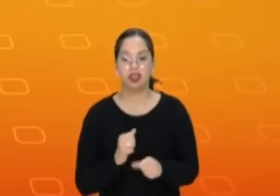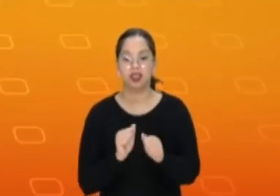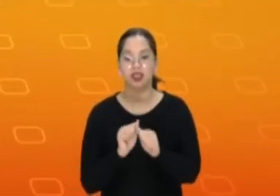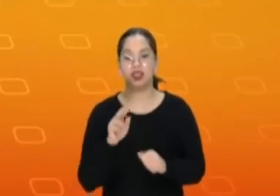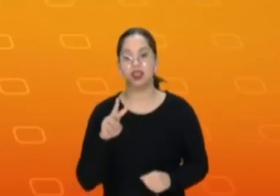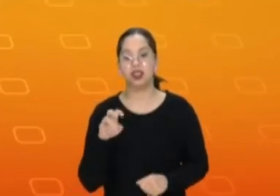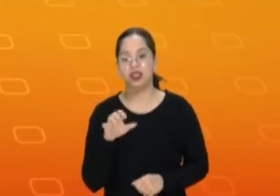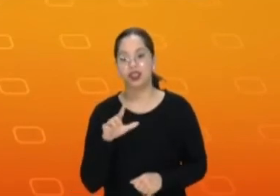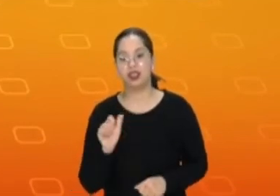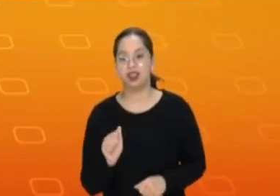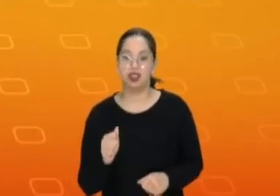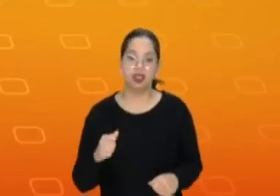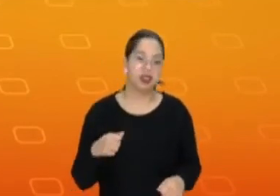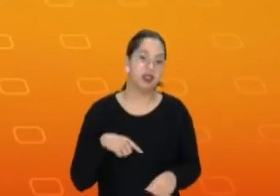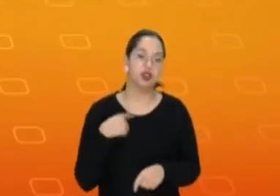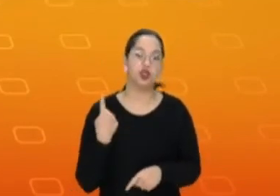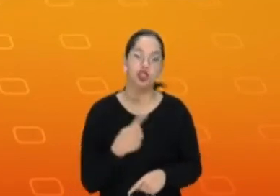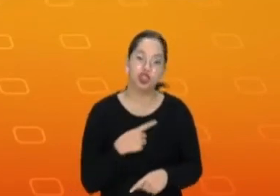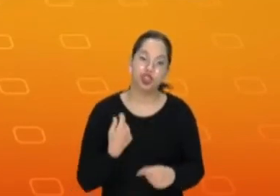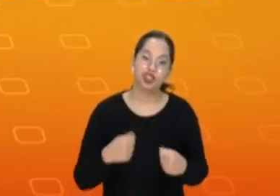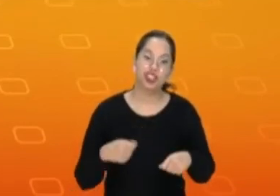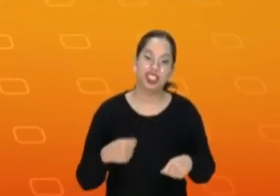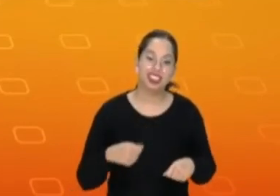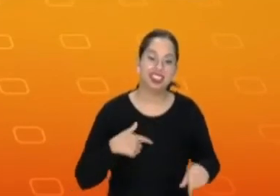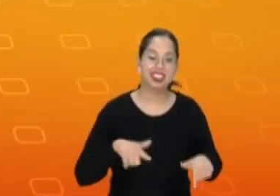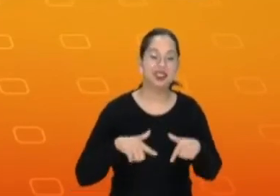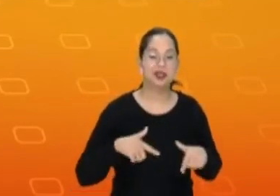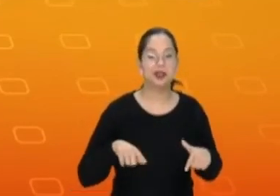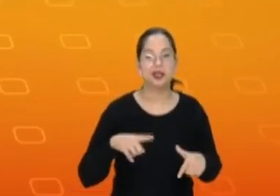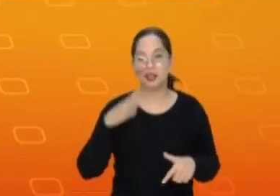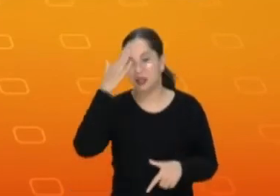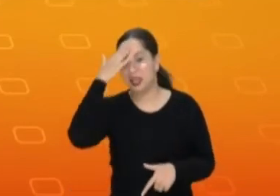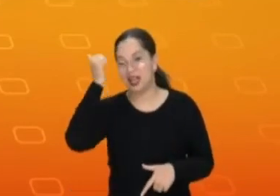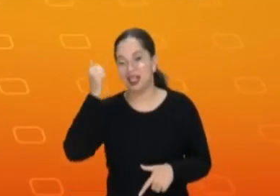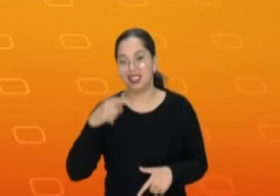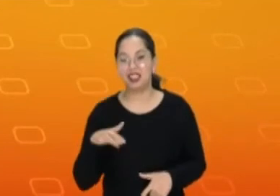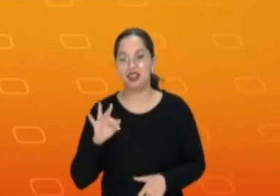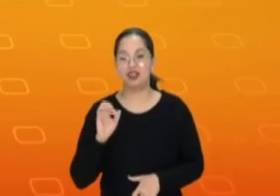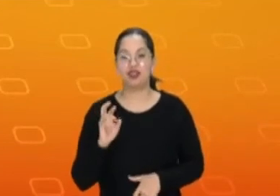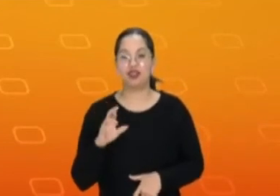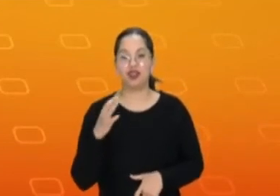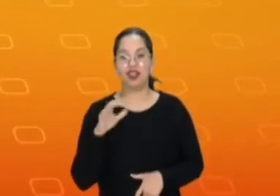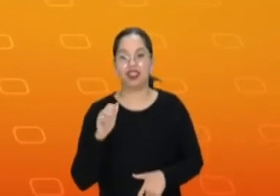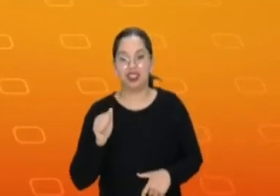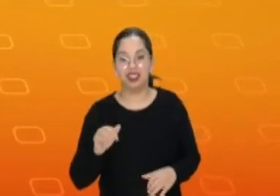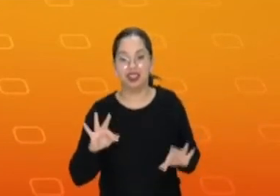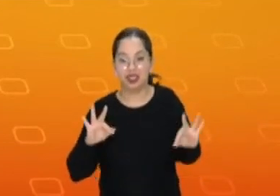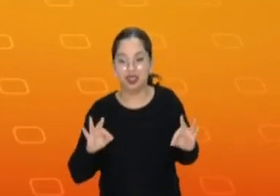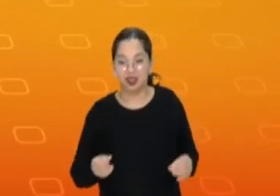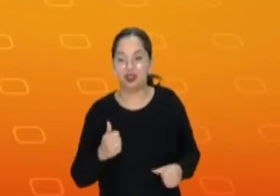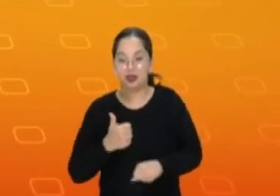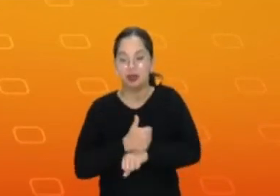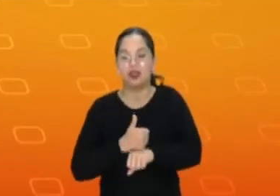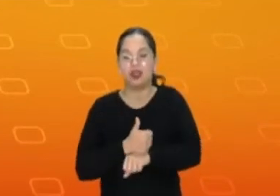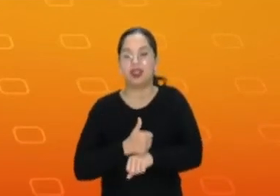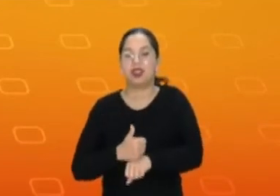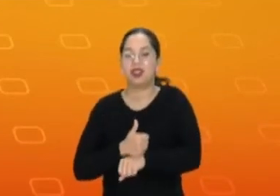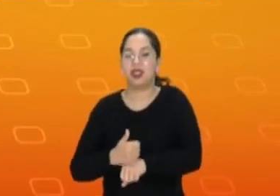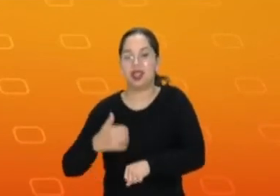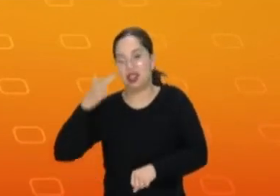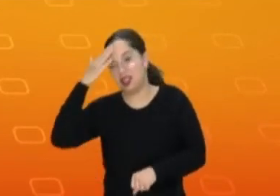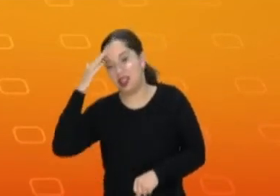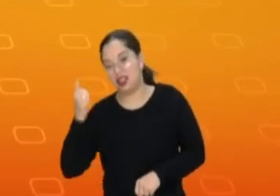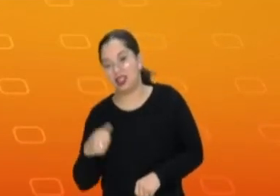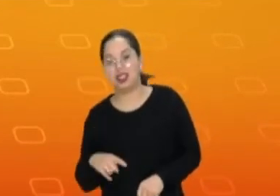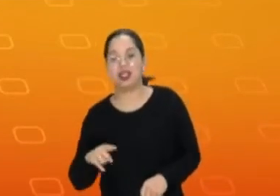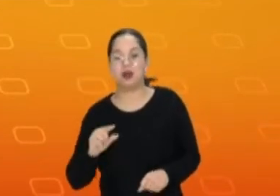do Spine, LIF, como que a gente vai gerir isso aqui, força todos os profissionais especialistas ter o mínimo da miscigenação